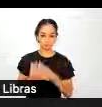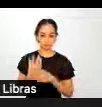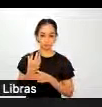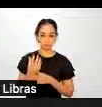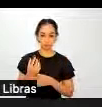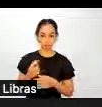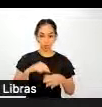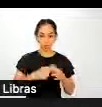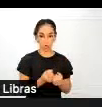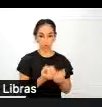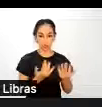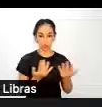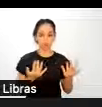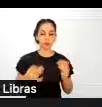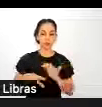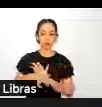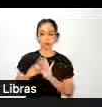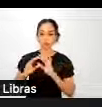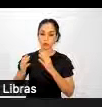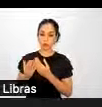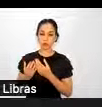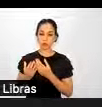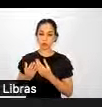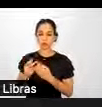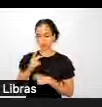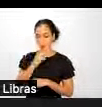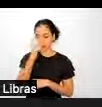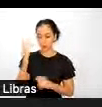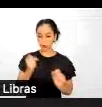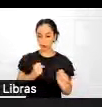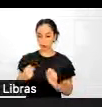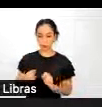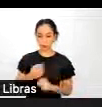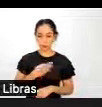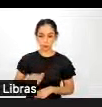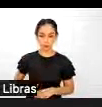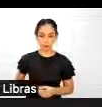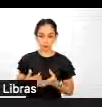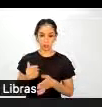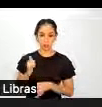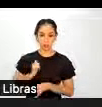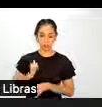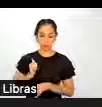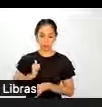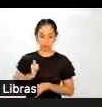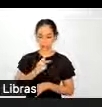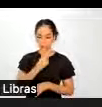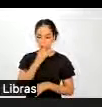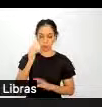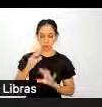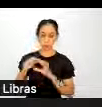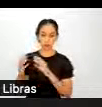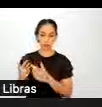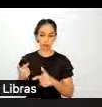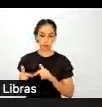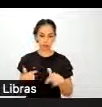hortas comunitárias, né, pelas pessoas. O poder público ele dá bolsas para que que as pessoas da comunidade